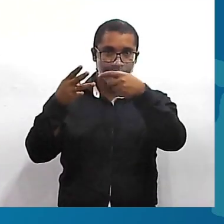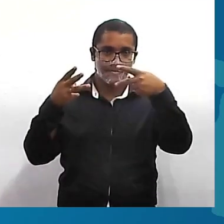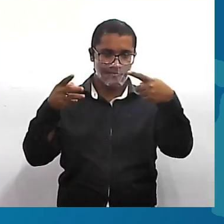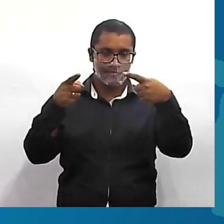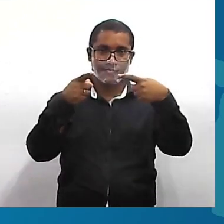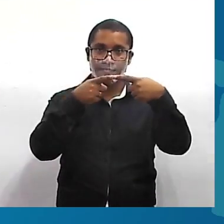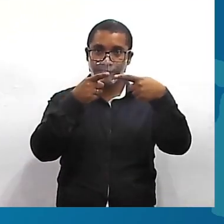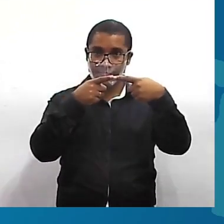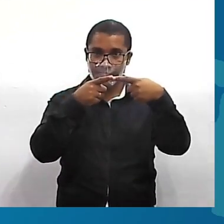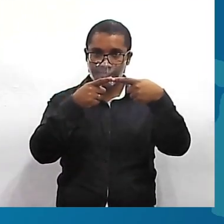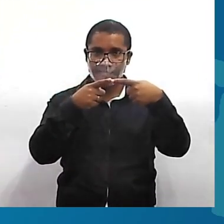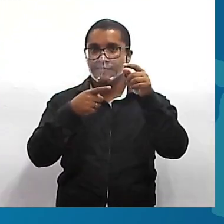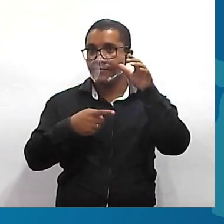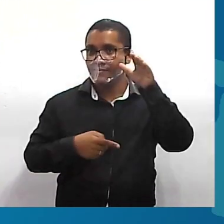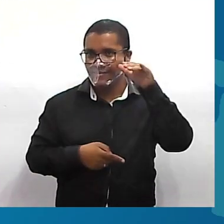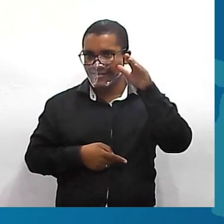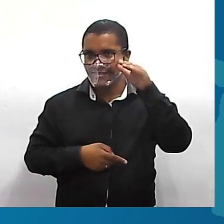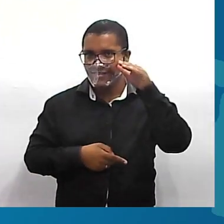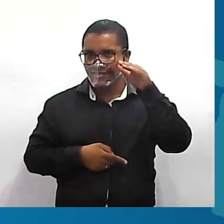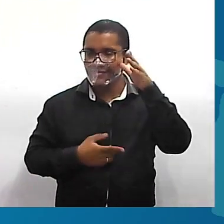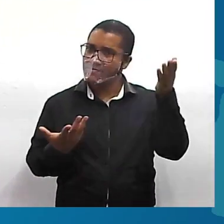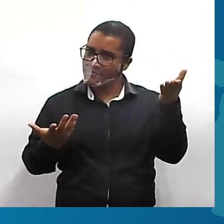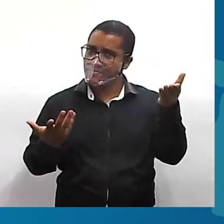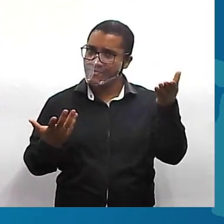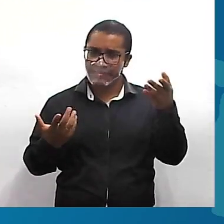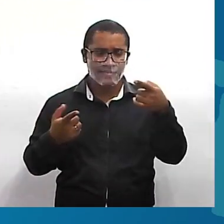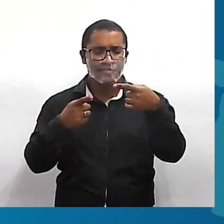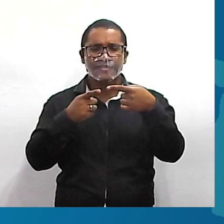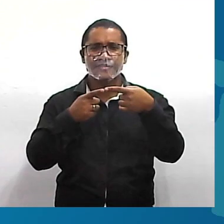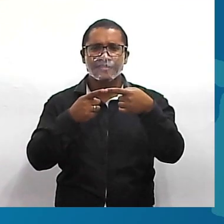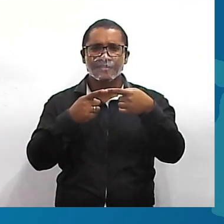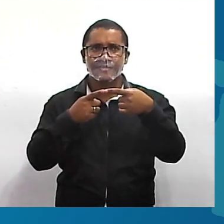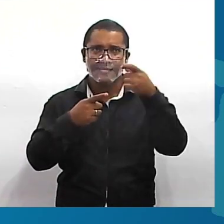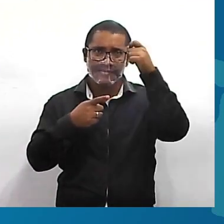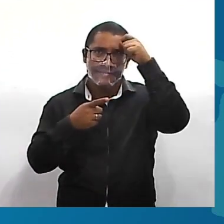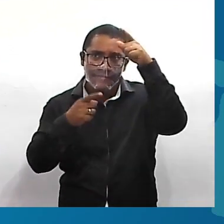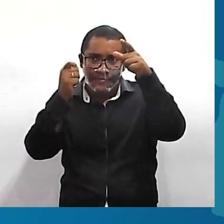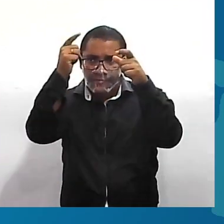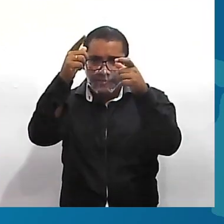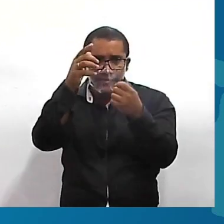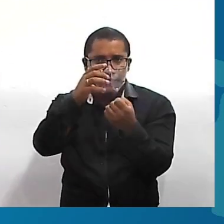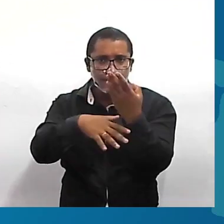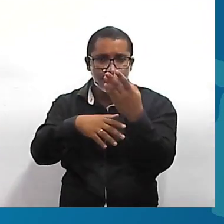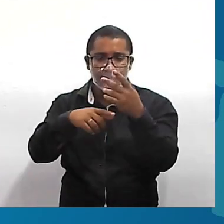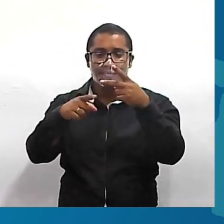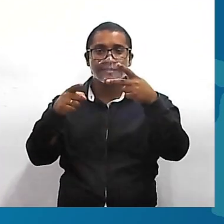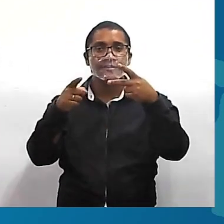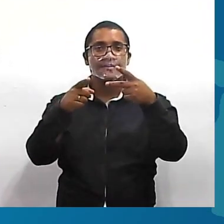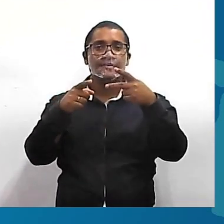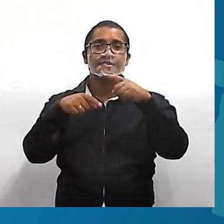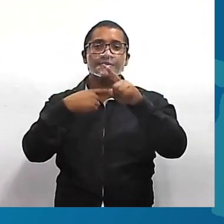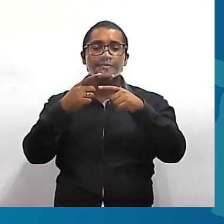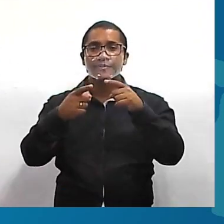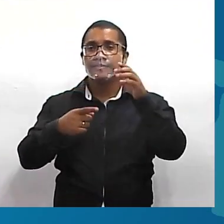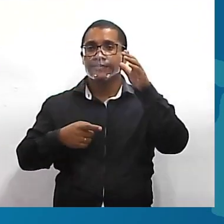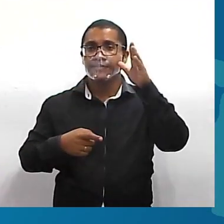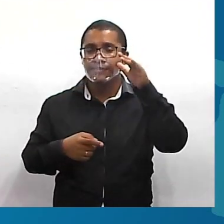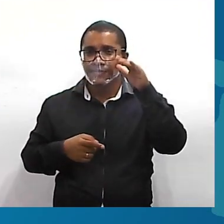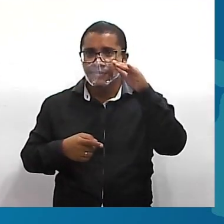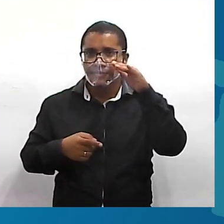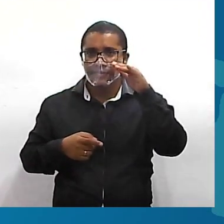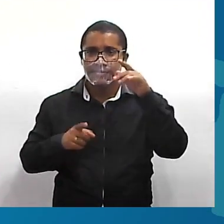da curiosidade, né? Que ele está falando sobre criatividade e em seguida ele fala de curiosidade e de